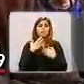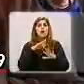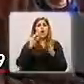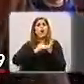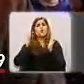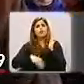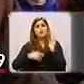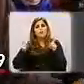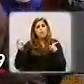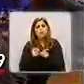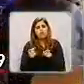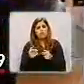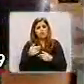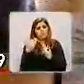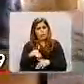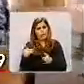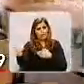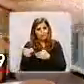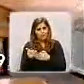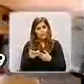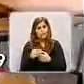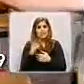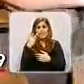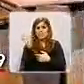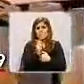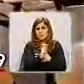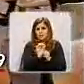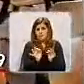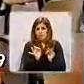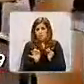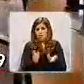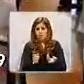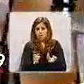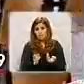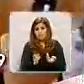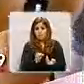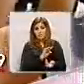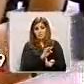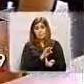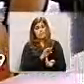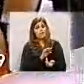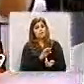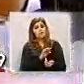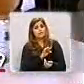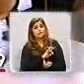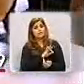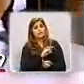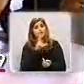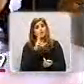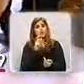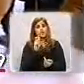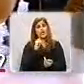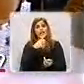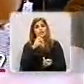de curto prazo, cerca de 3 meses, não é verdade, Sr. Reitor? Fornecimentos, de